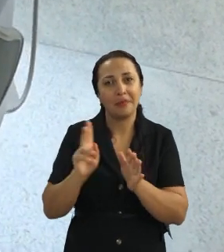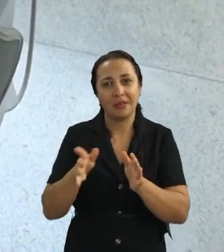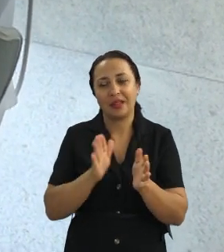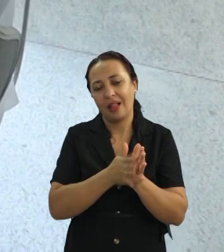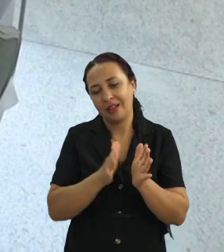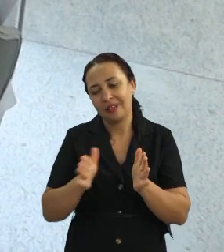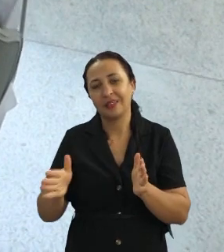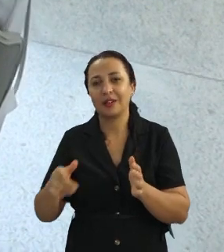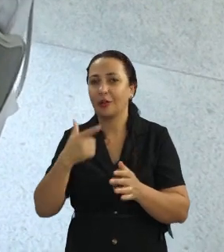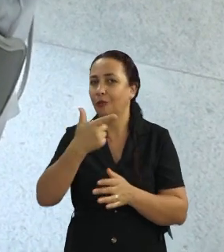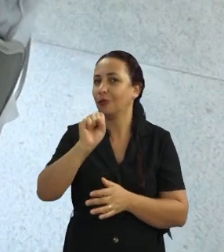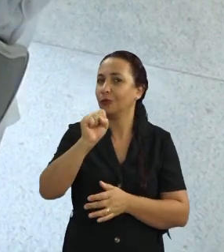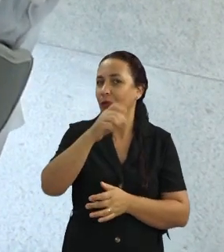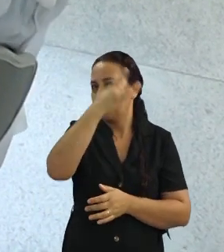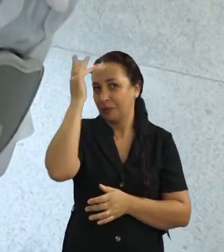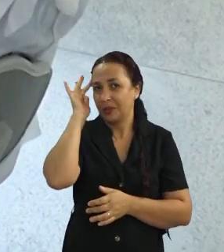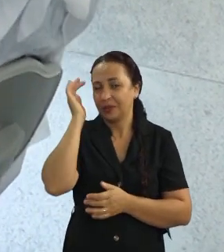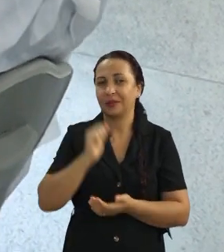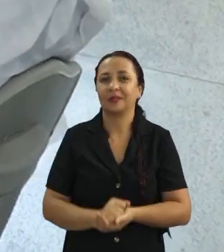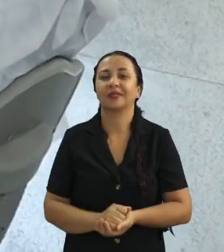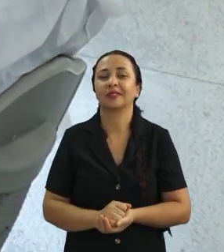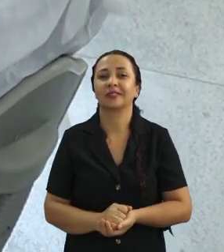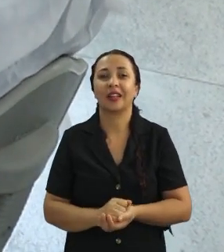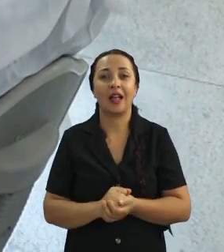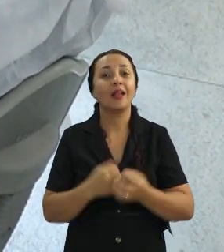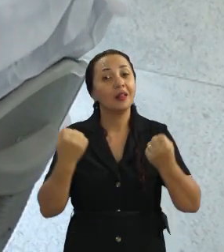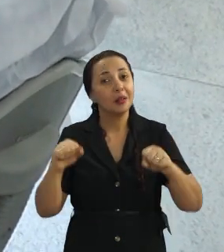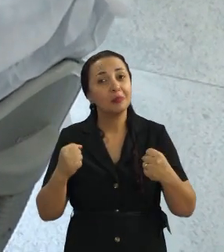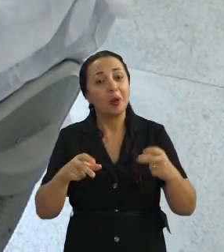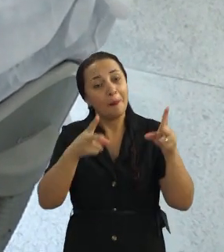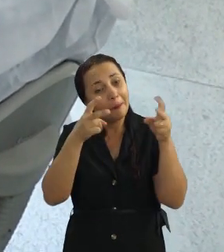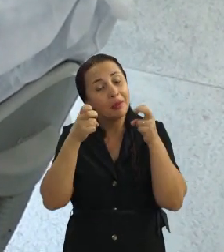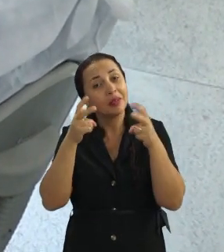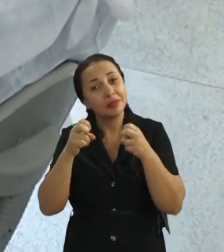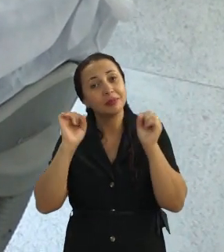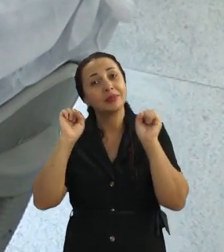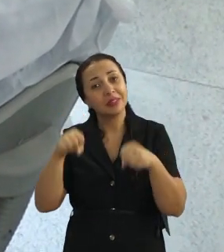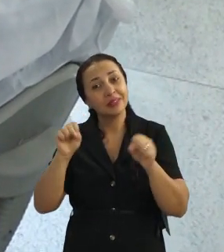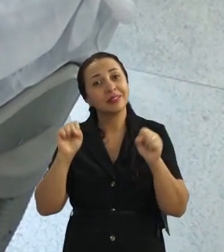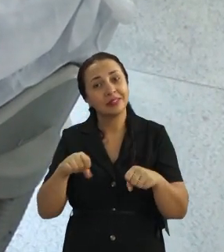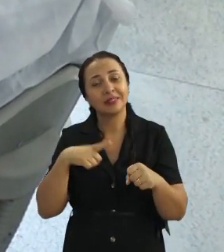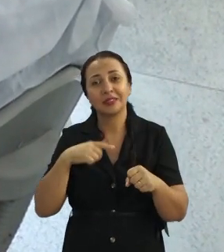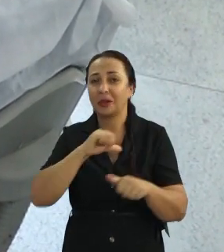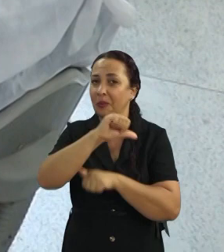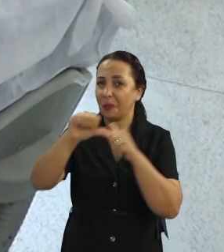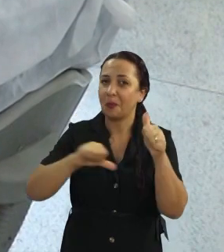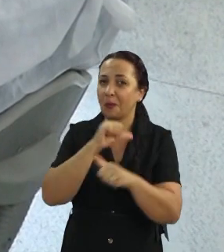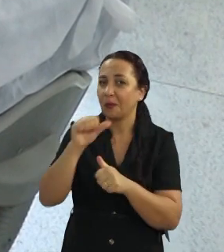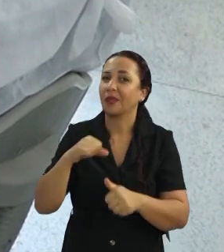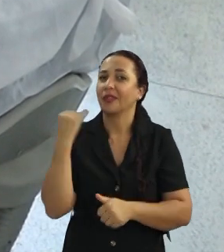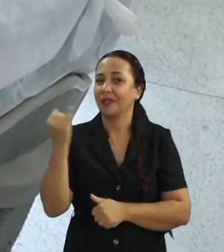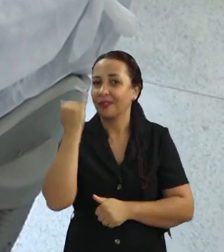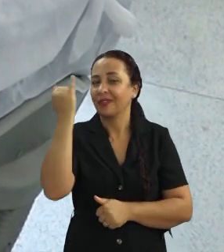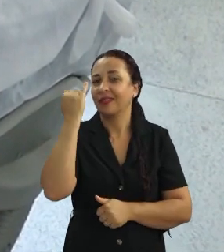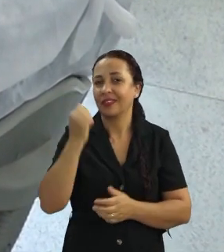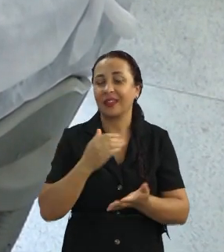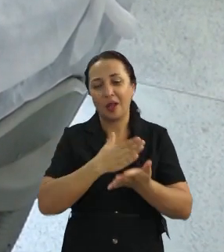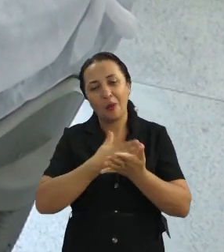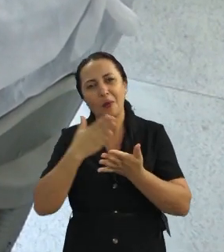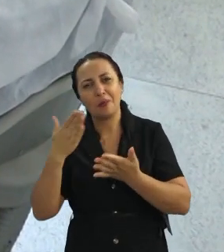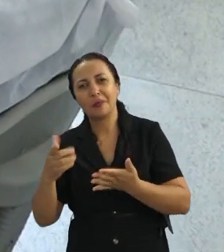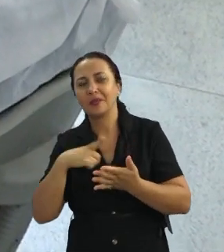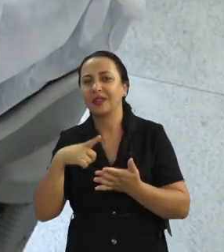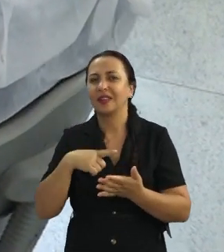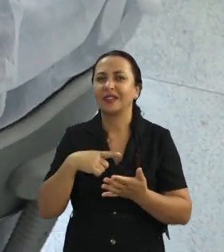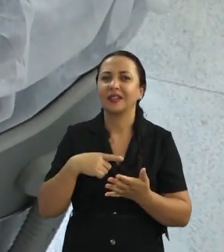andamento, nós já fizemos 28 pessoas. E é possível perceber que, de fato, há uma mudança significante, tanto